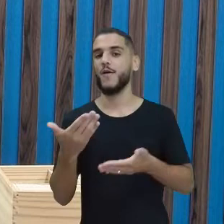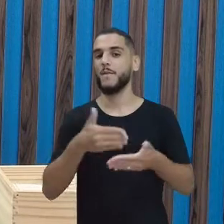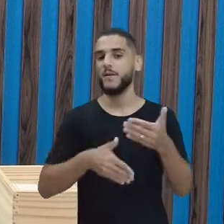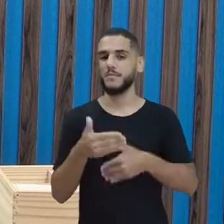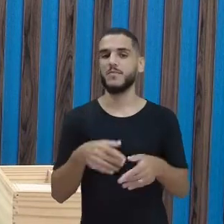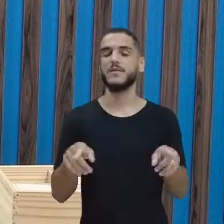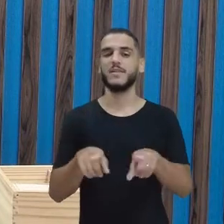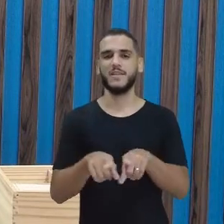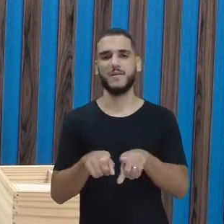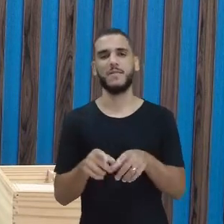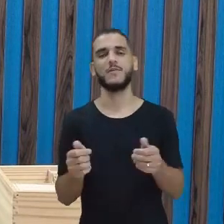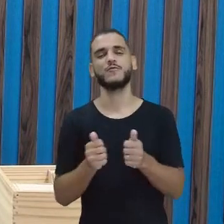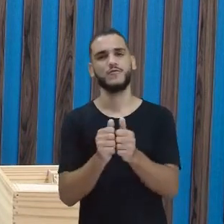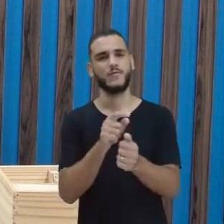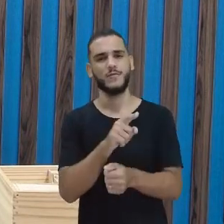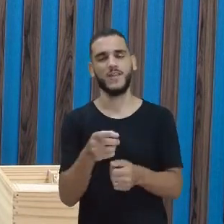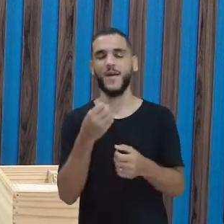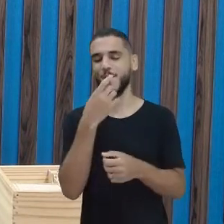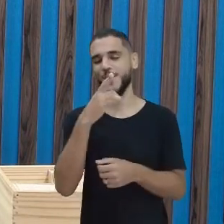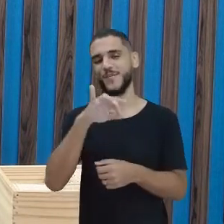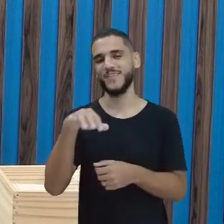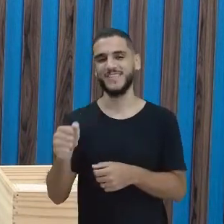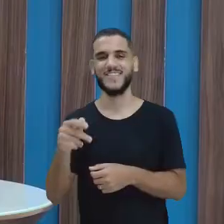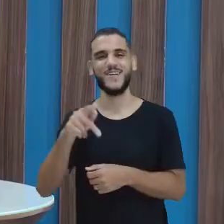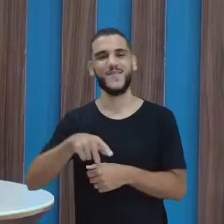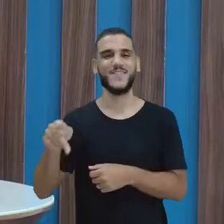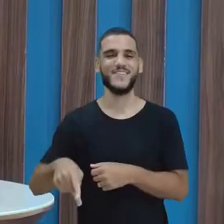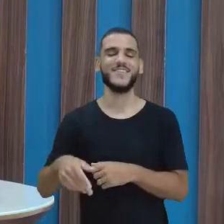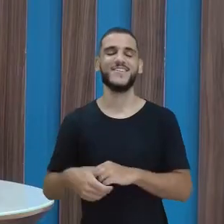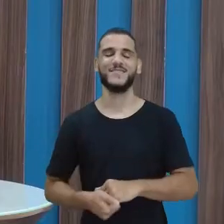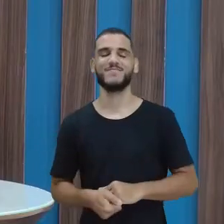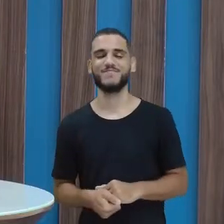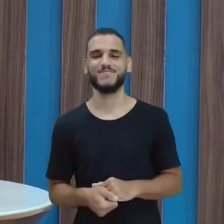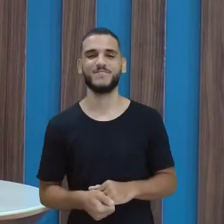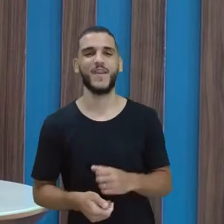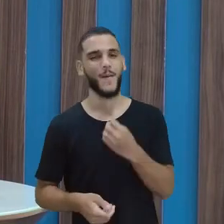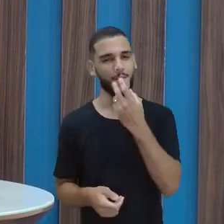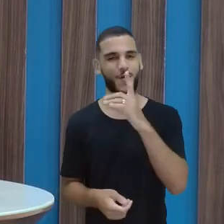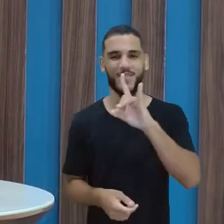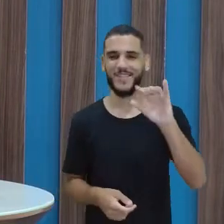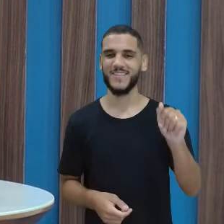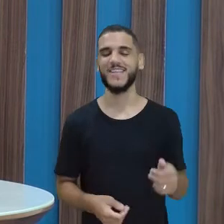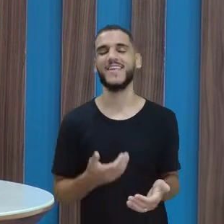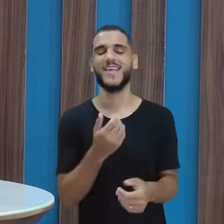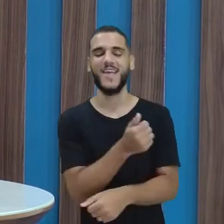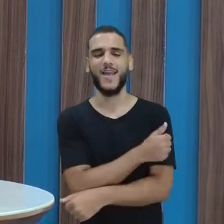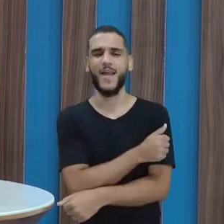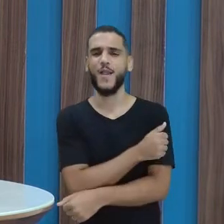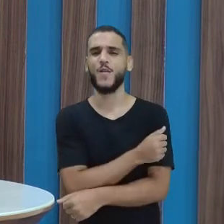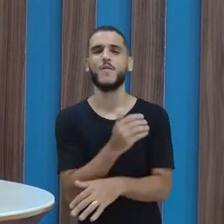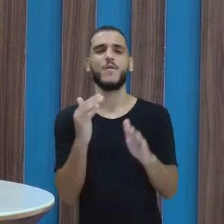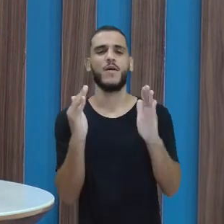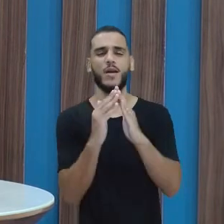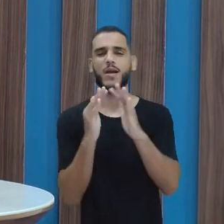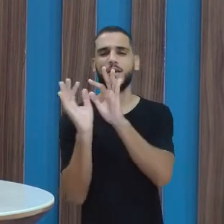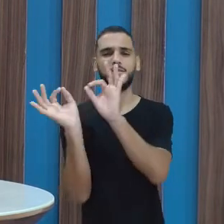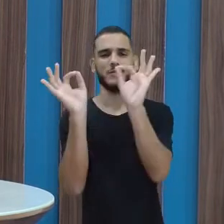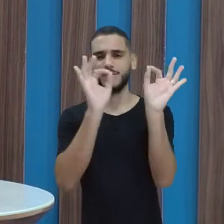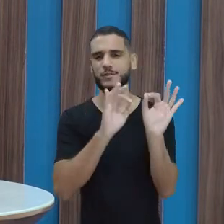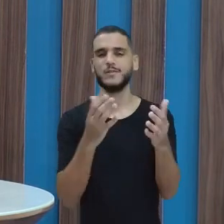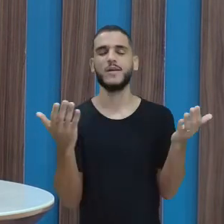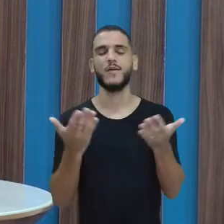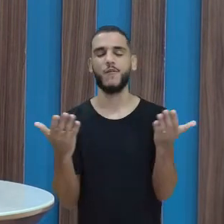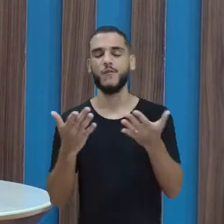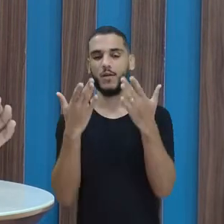Esté está aqui para conversar com vocês. Bom dia, professora Esté. Bom dia, professora Verônica. Bom dia aos estudantes aí de casa. Estamos aqui